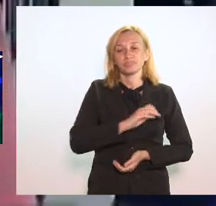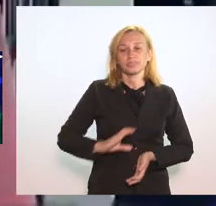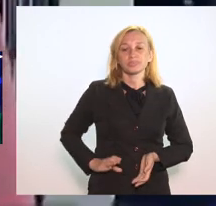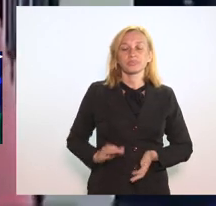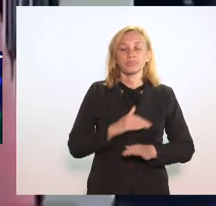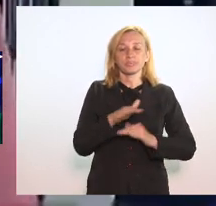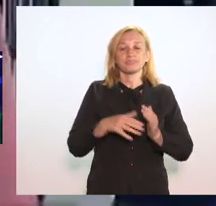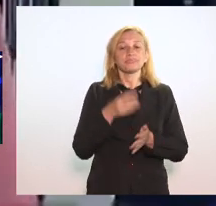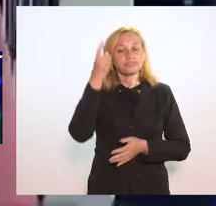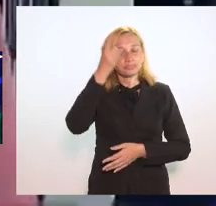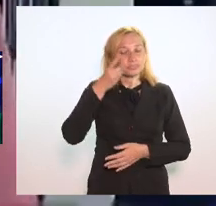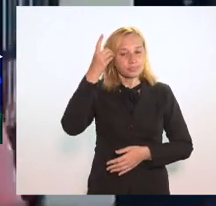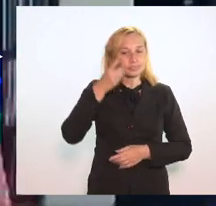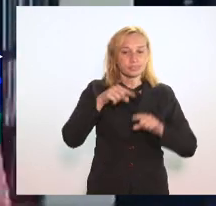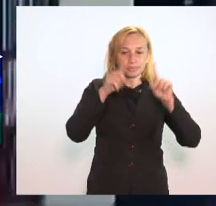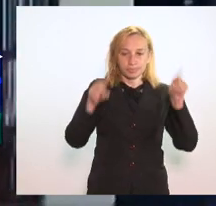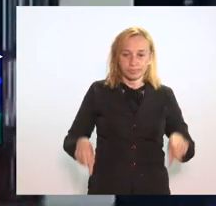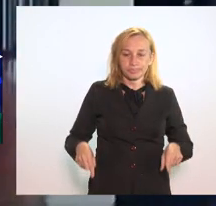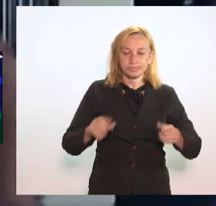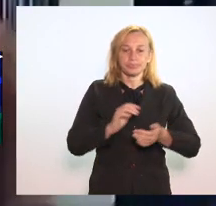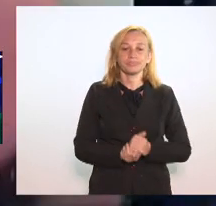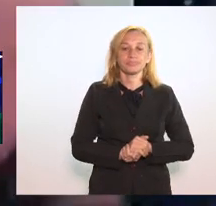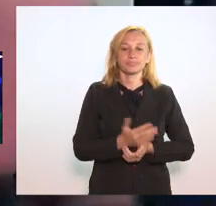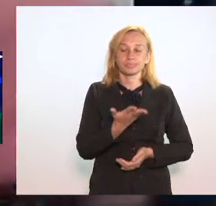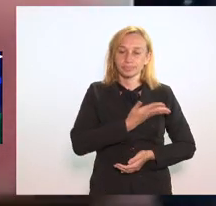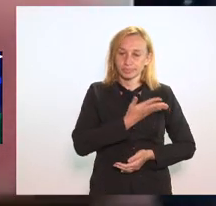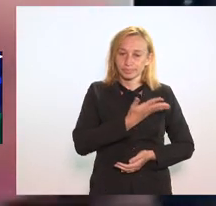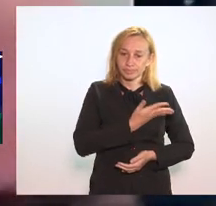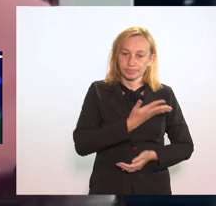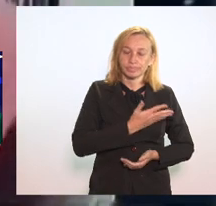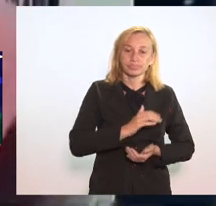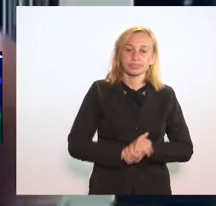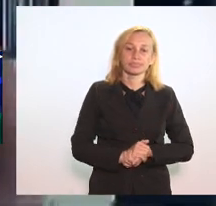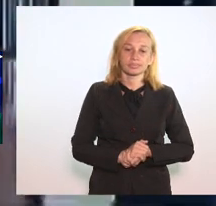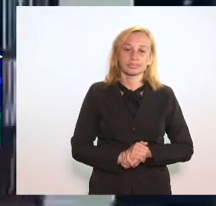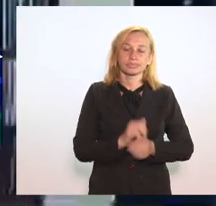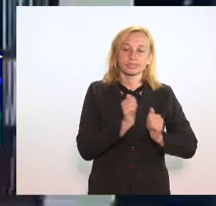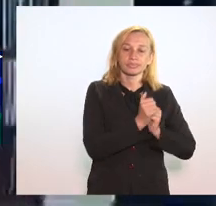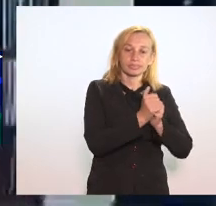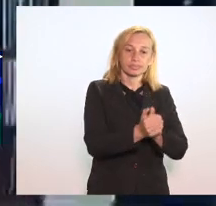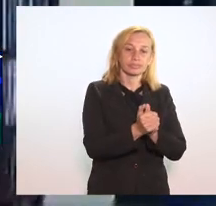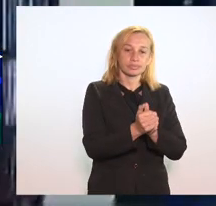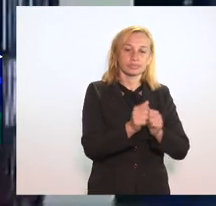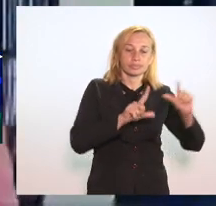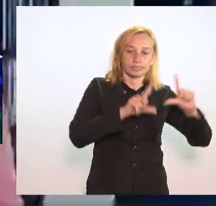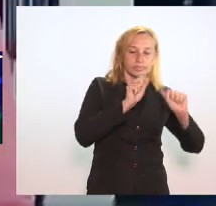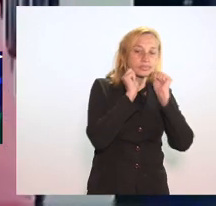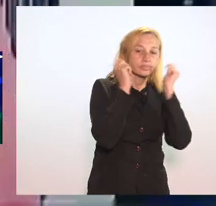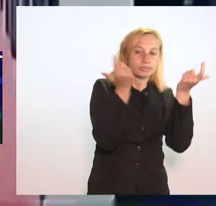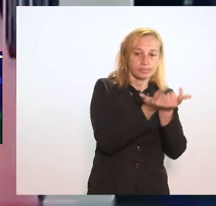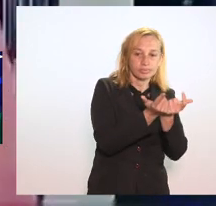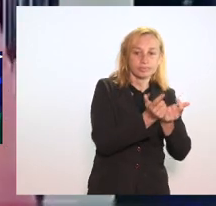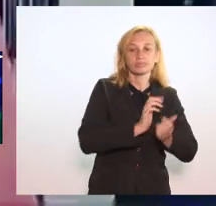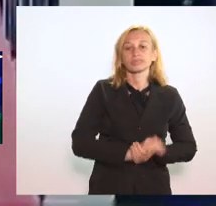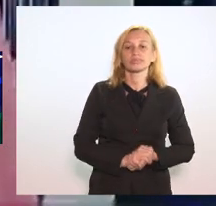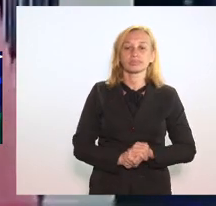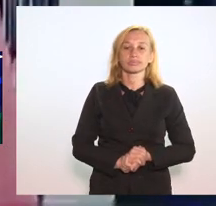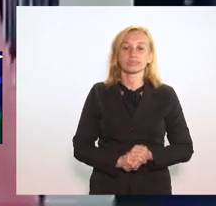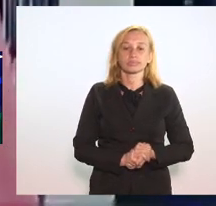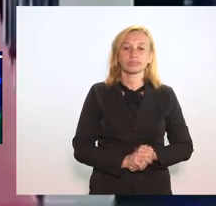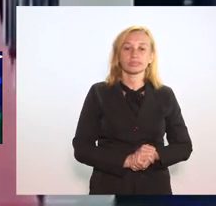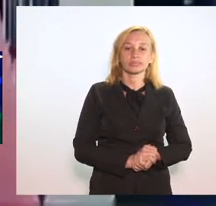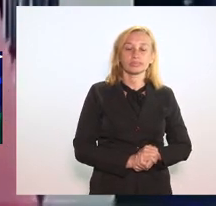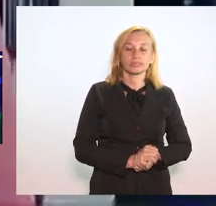deputados presentes funcionários e prensa companheiros e companheiras que nos assistem pela televisão